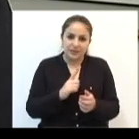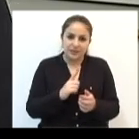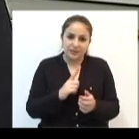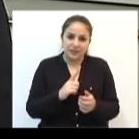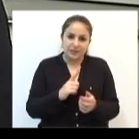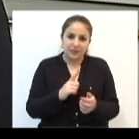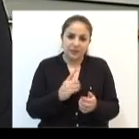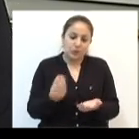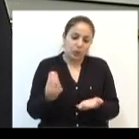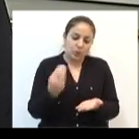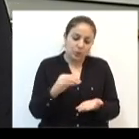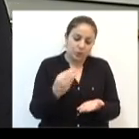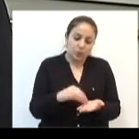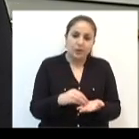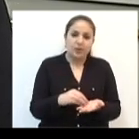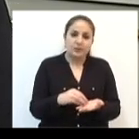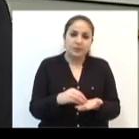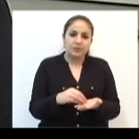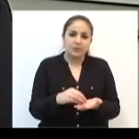colocar